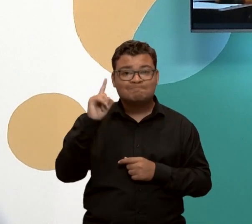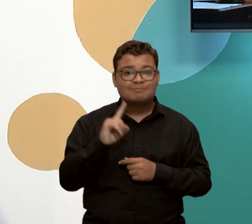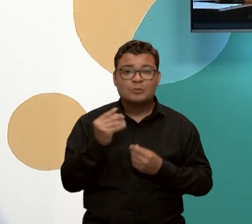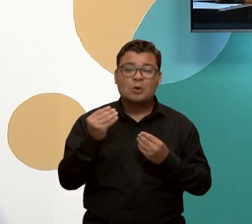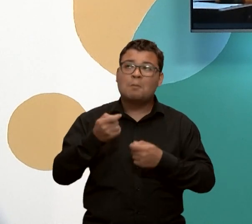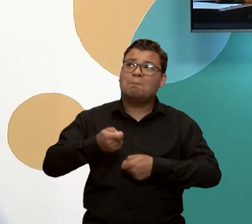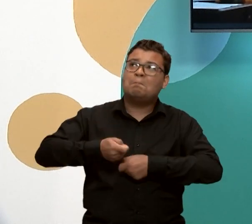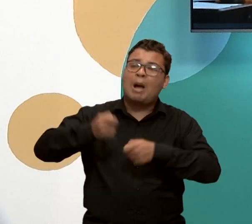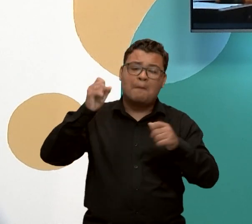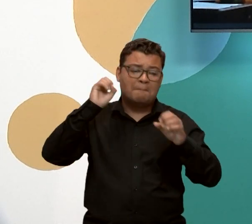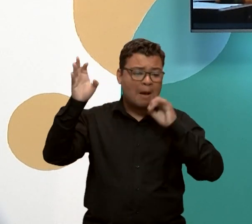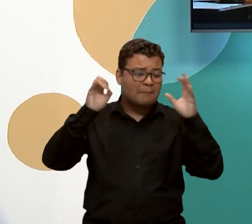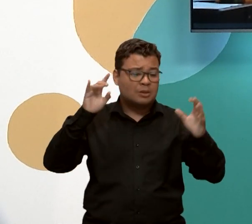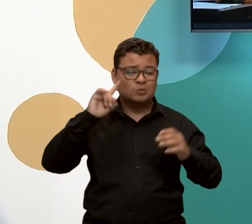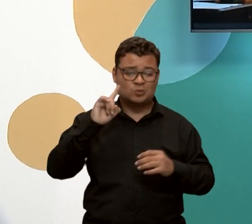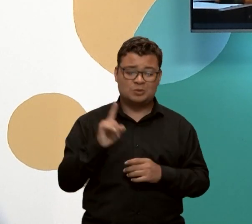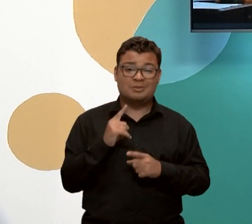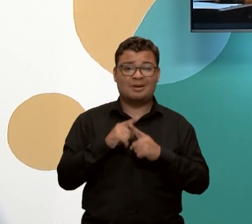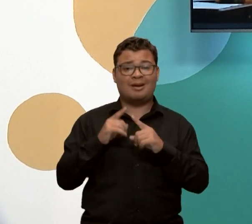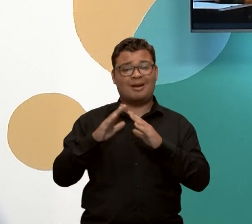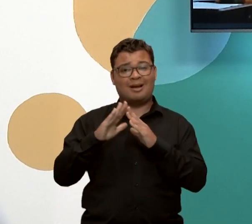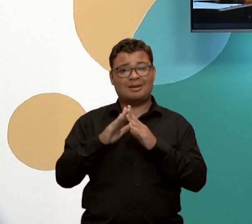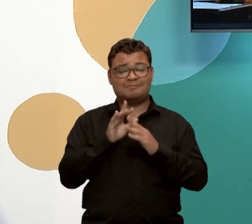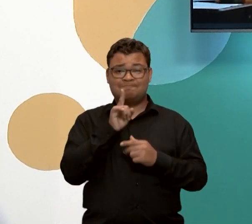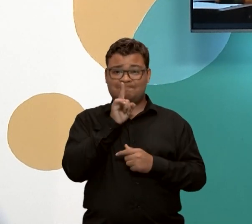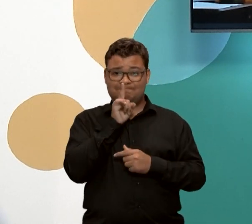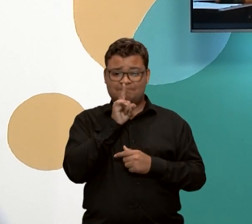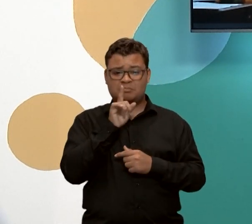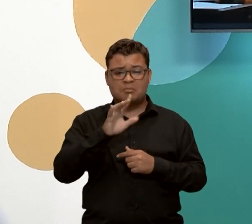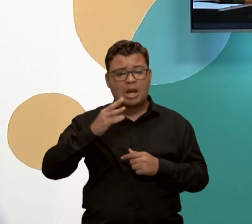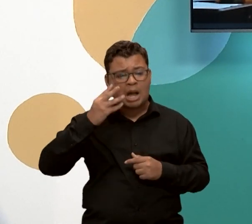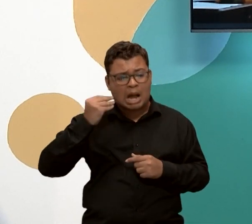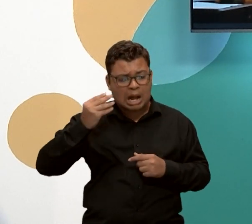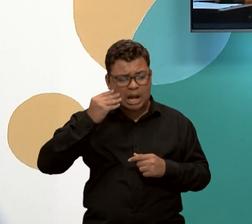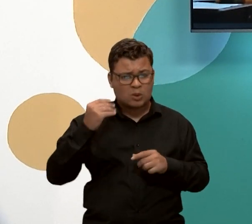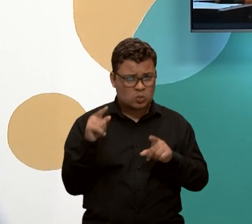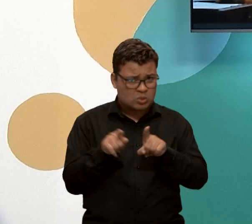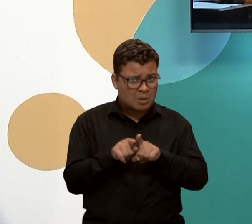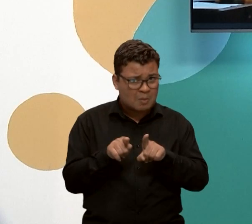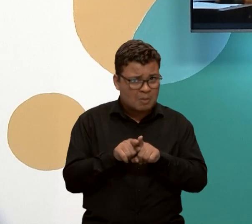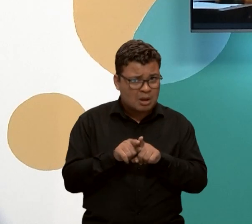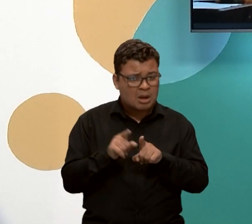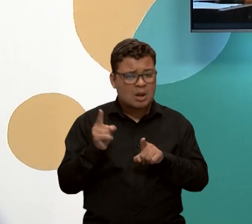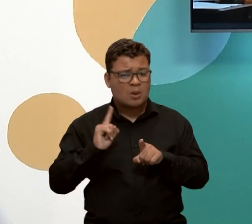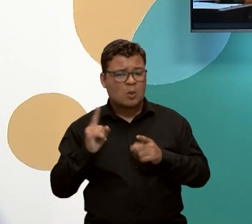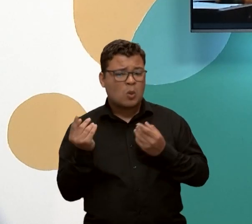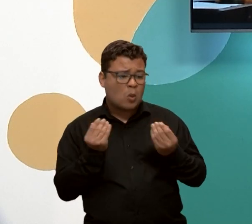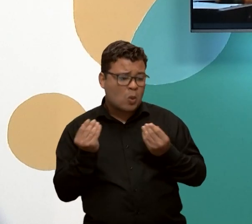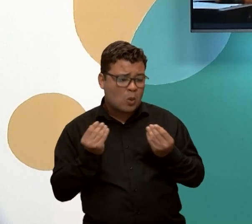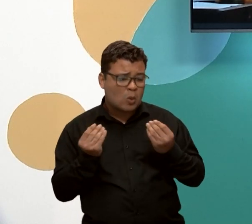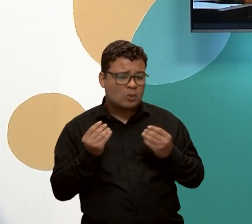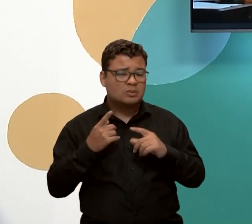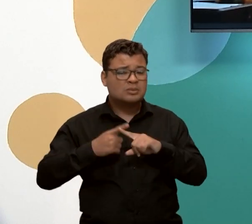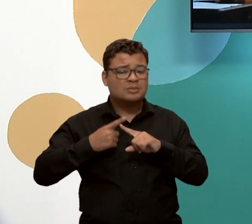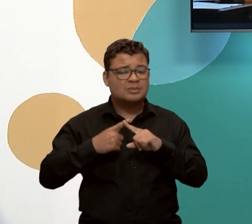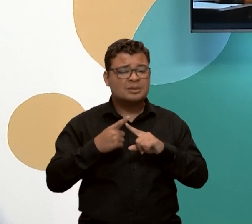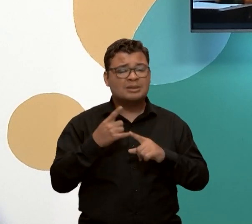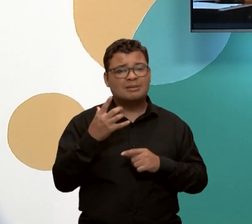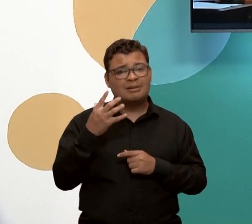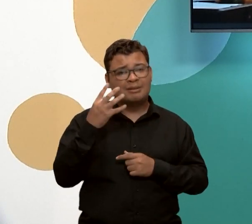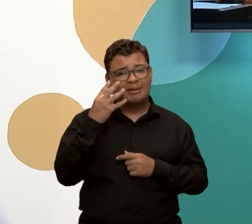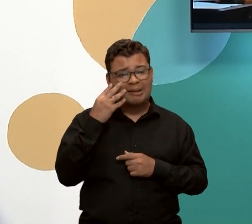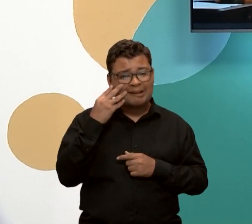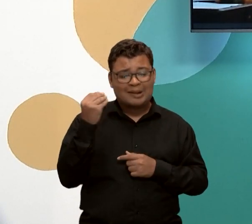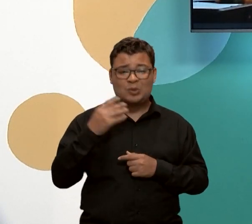até silenciosa. Mas, em caso de felinos, também é indicado essa amarração? Geralmente, o felino não gosta tanto de colo quanto